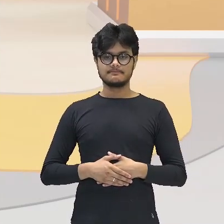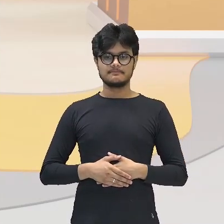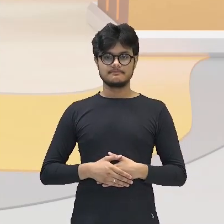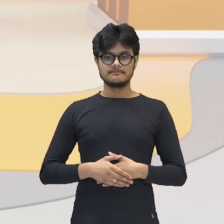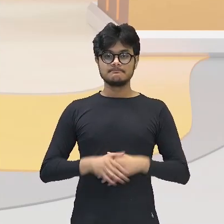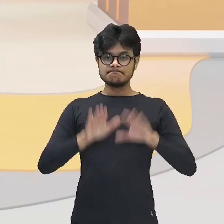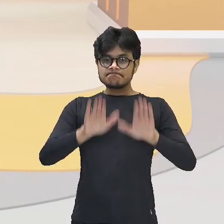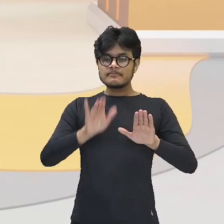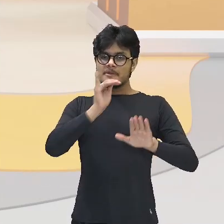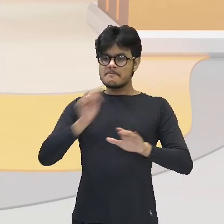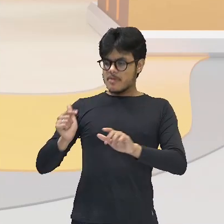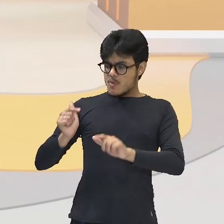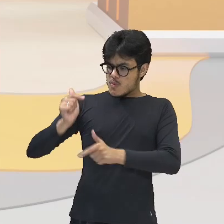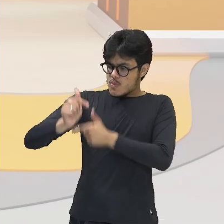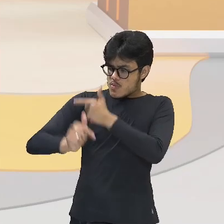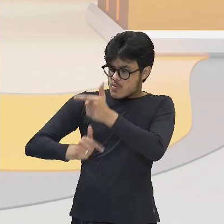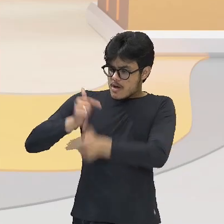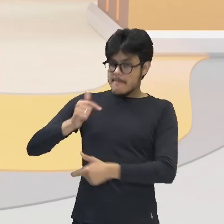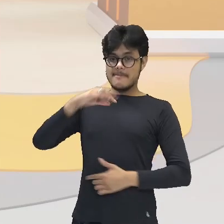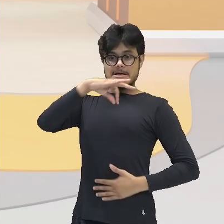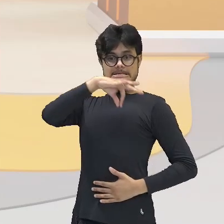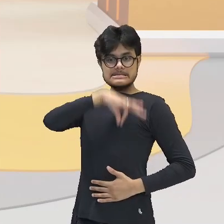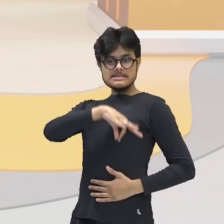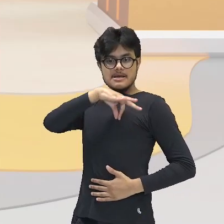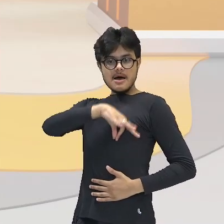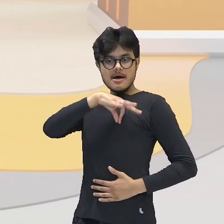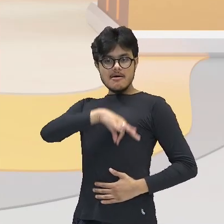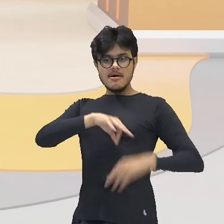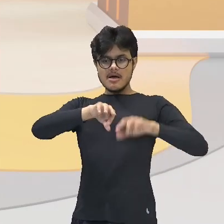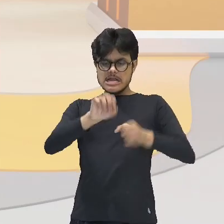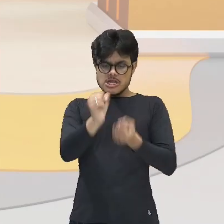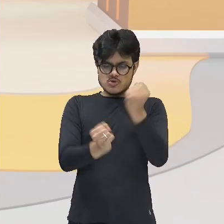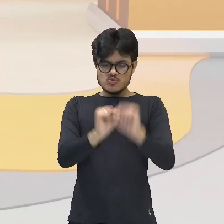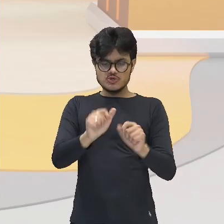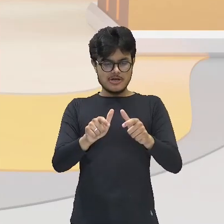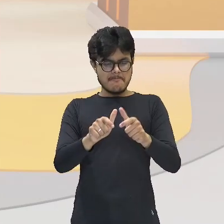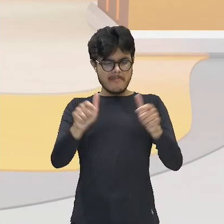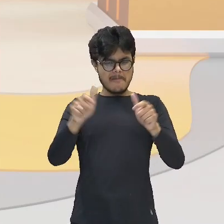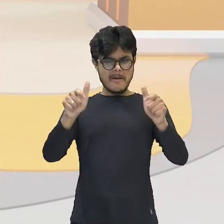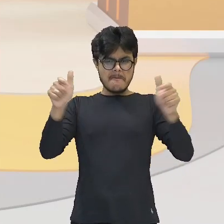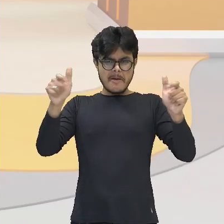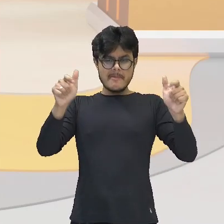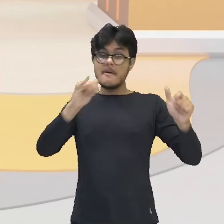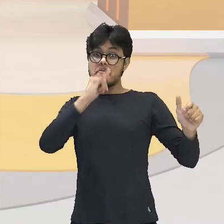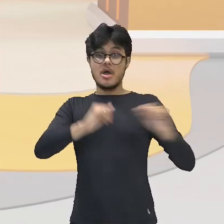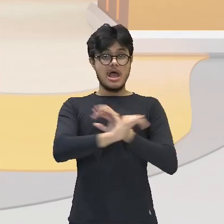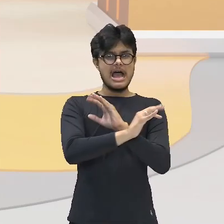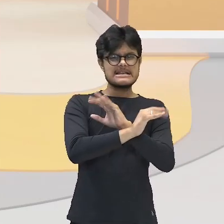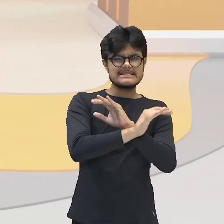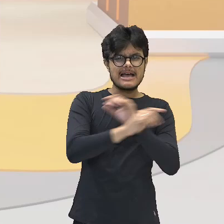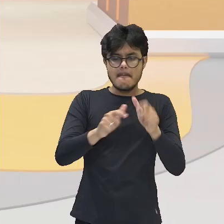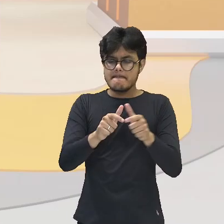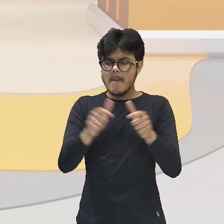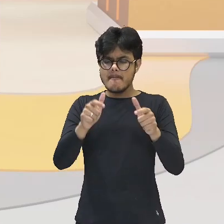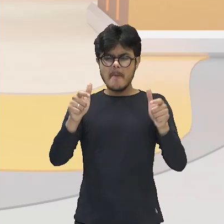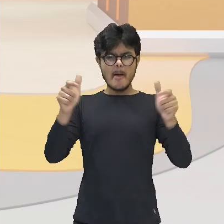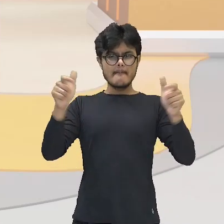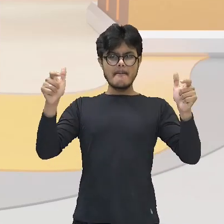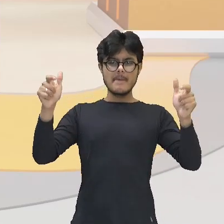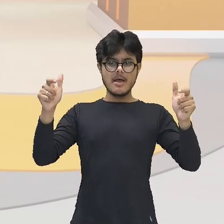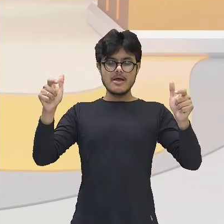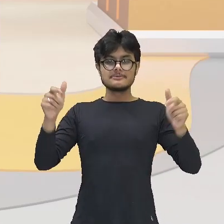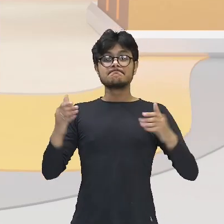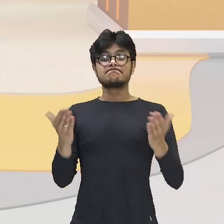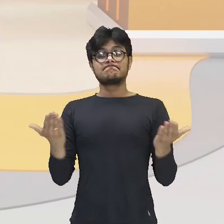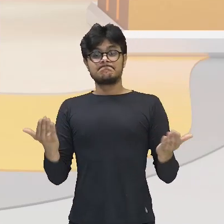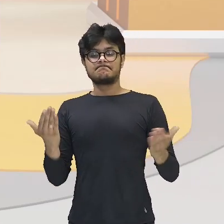obra assalariada e o número de fábricas, além do crescimento urbano naquele momento, né, eles foram